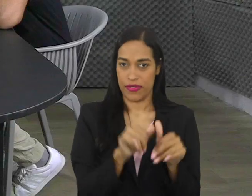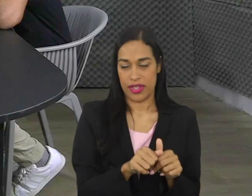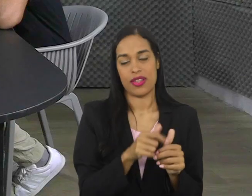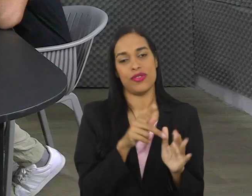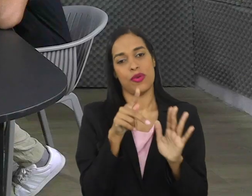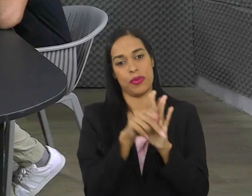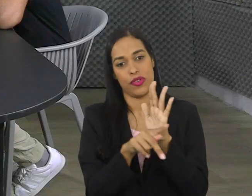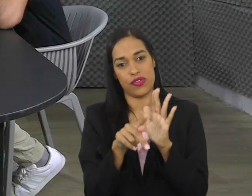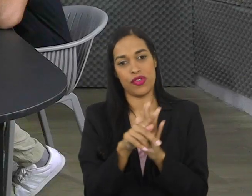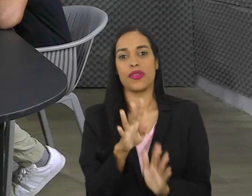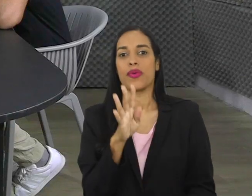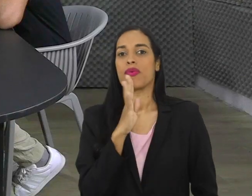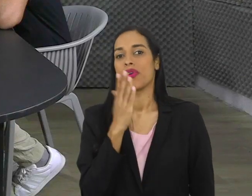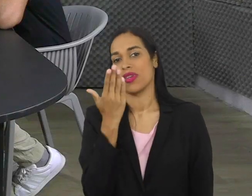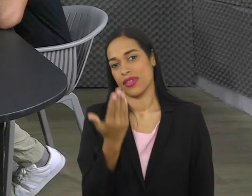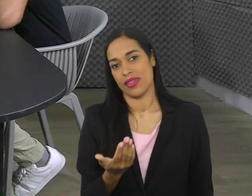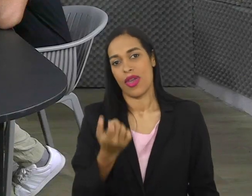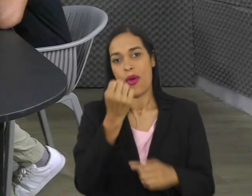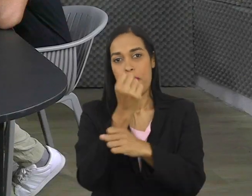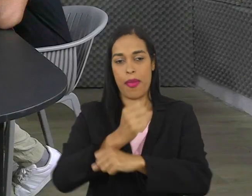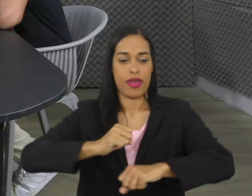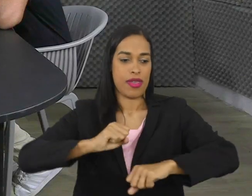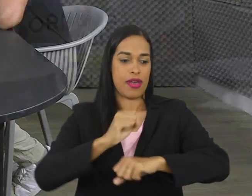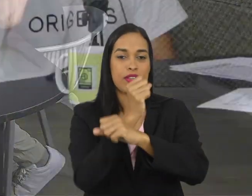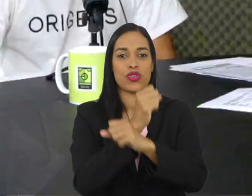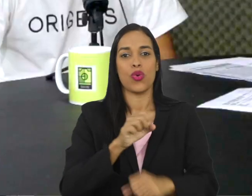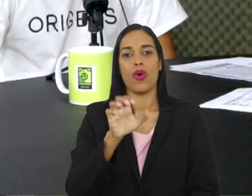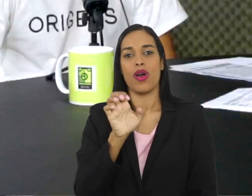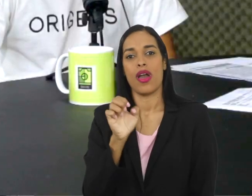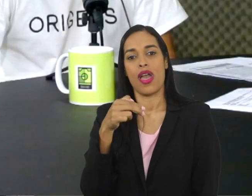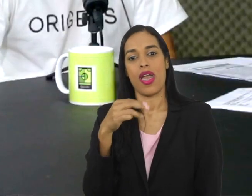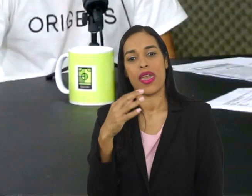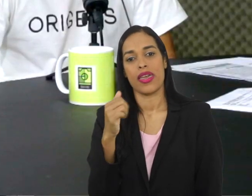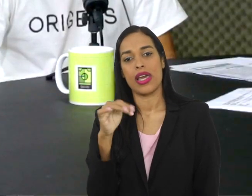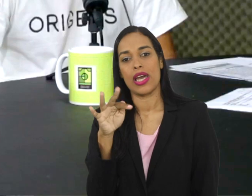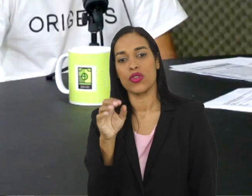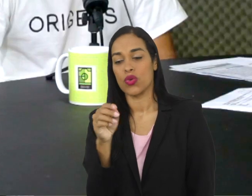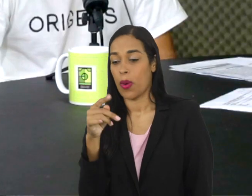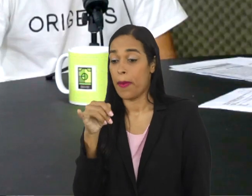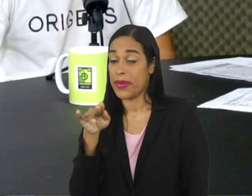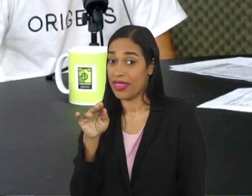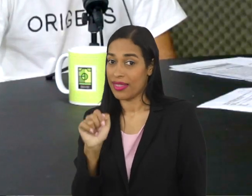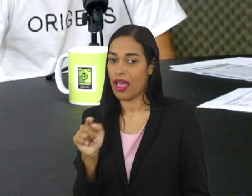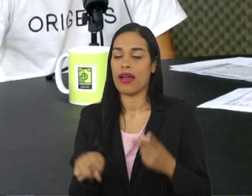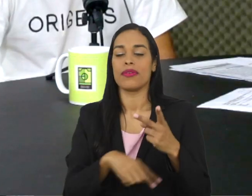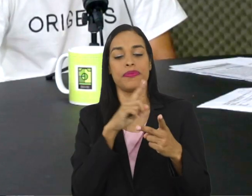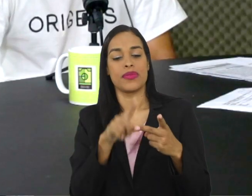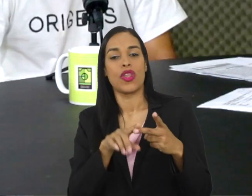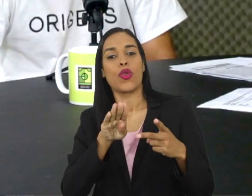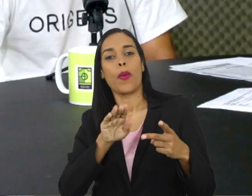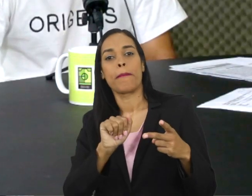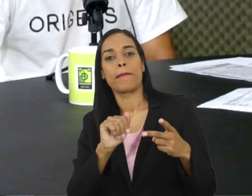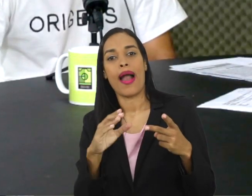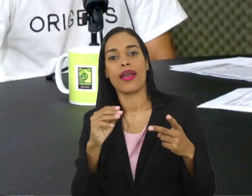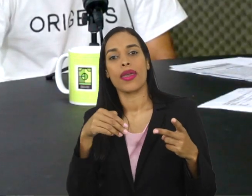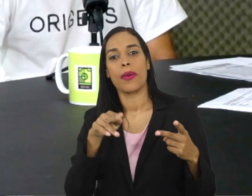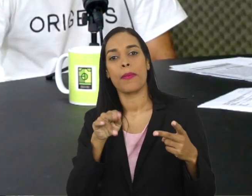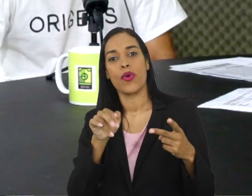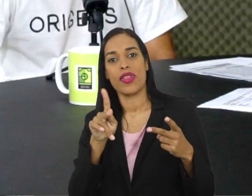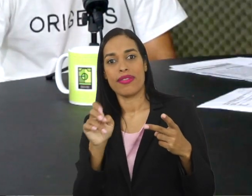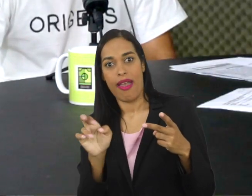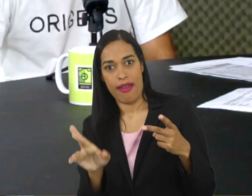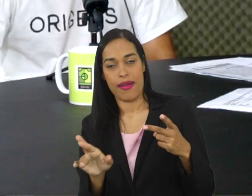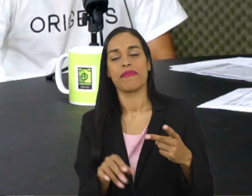eu conheci o maracatu Encanto do Pina e o baque mulher, que eu toco até hoje. Joia, você